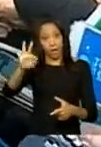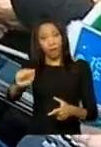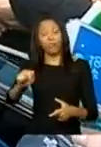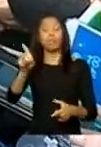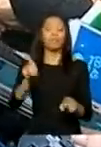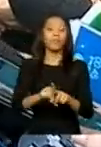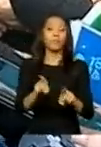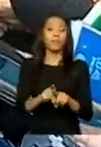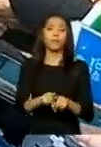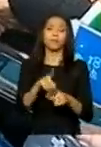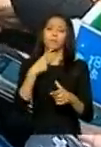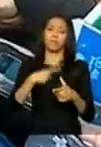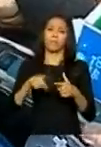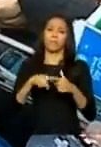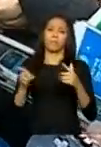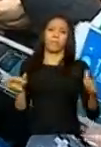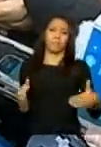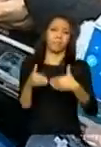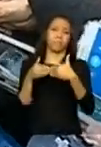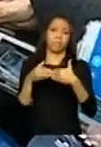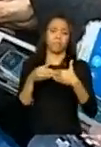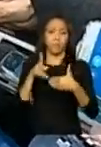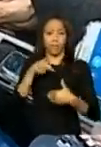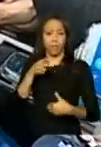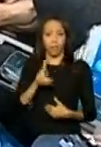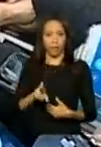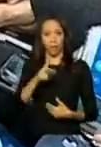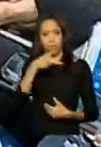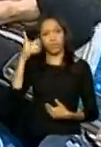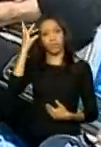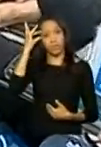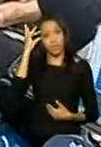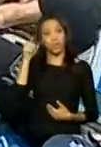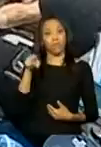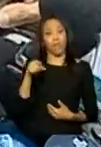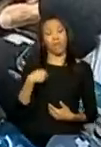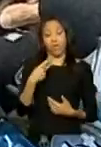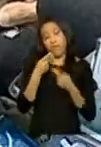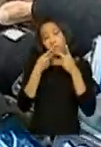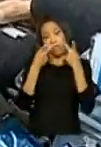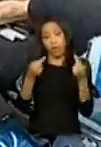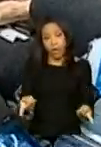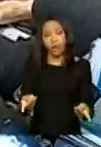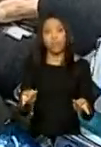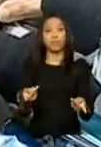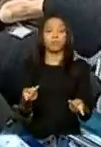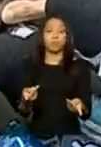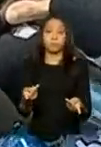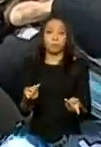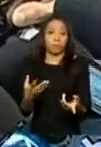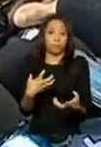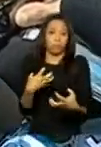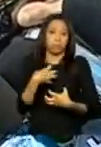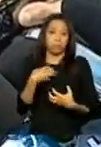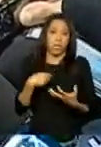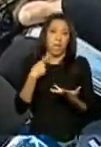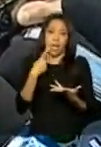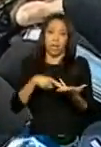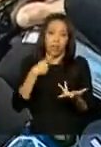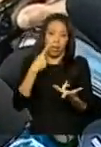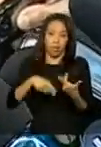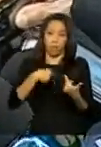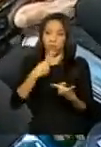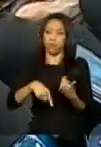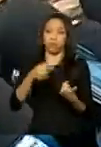desejo já de algum tempo de ser candidata. Então ela está manifestando um mau humor e na